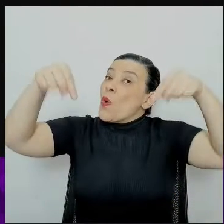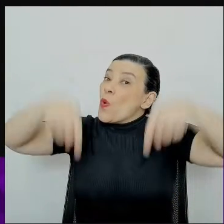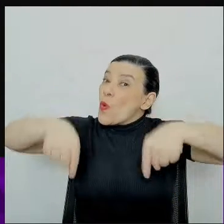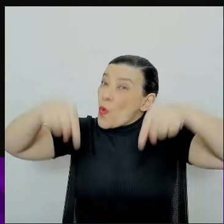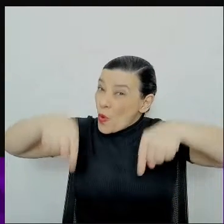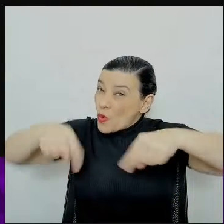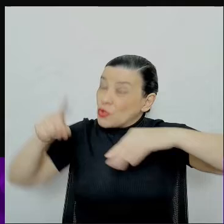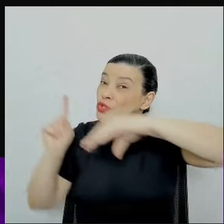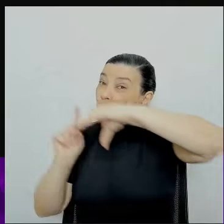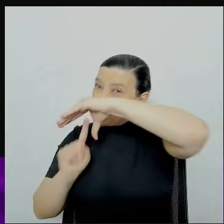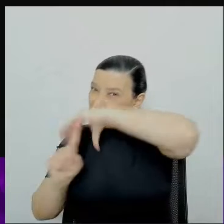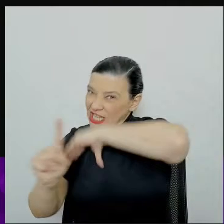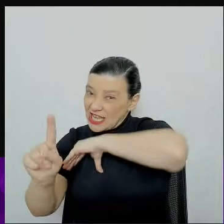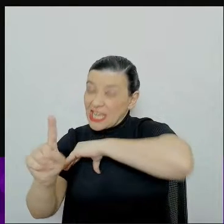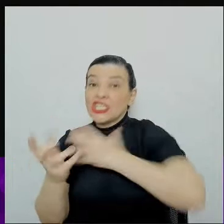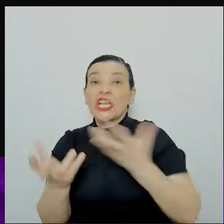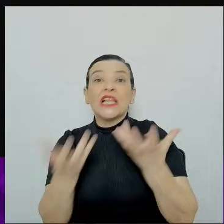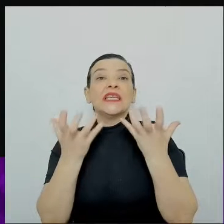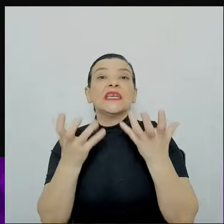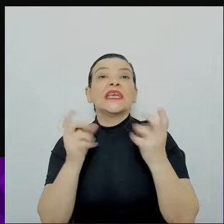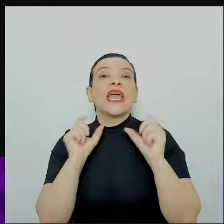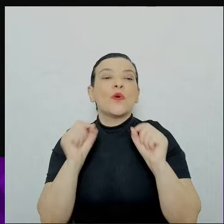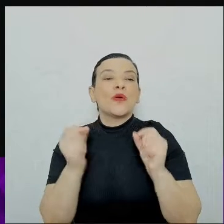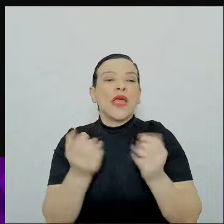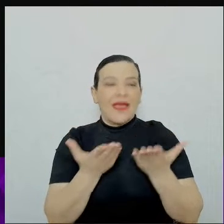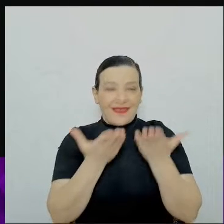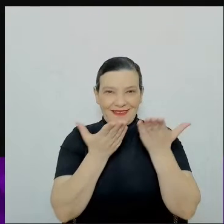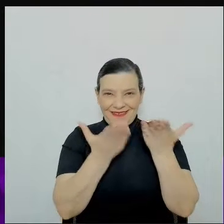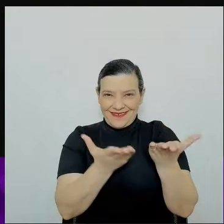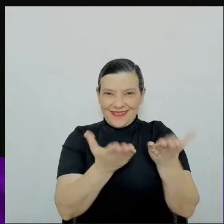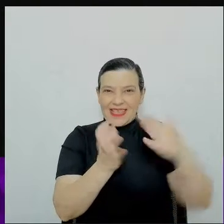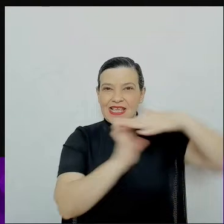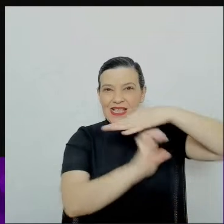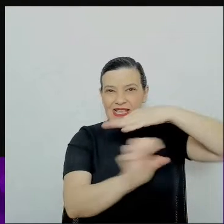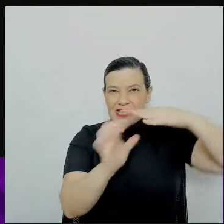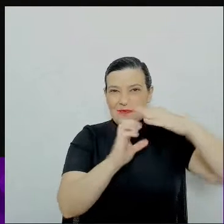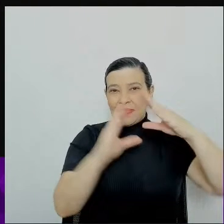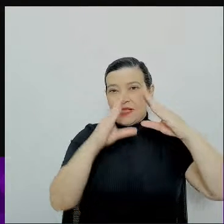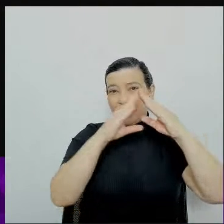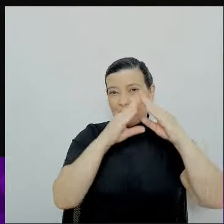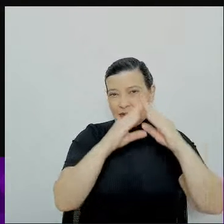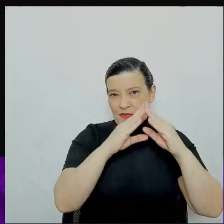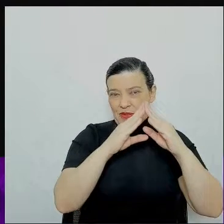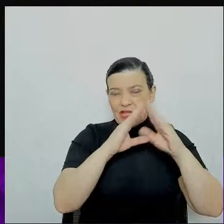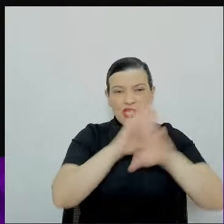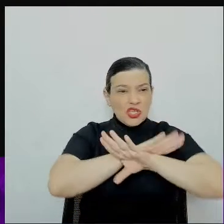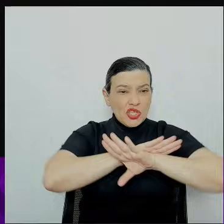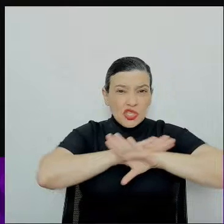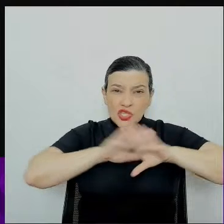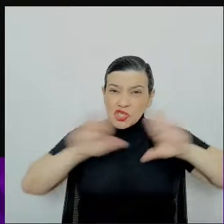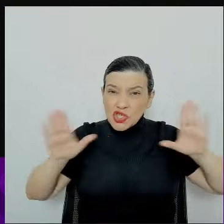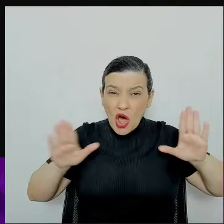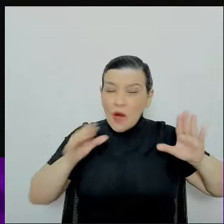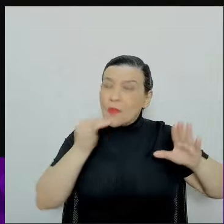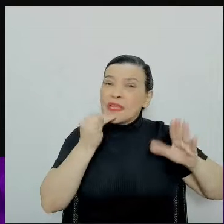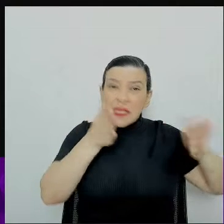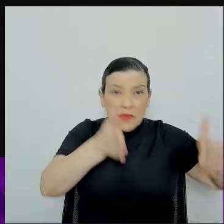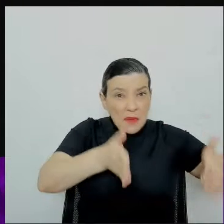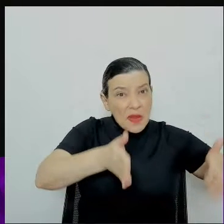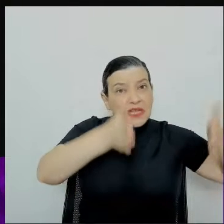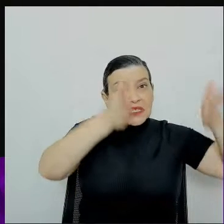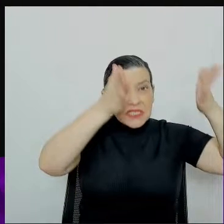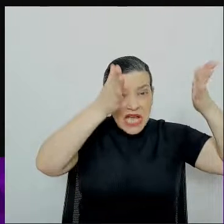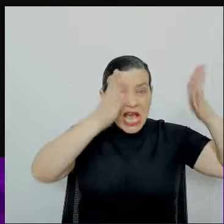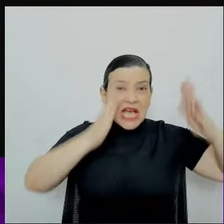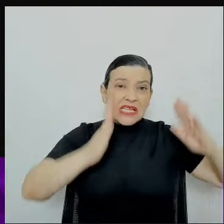uma casa, não, hoje eu estou no Airbnb, né? Quando eu cheguei, eu não queria simplesmente entrar para dentro de um apartamento e ver todos